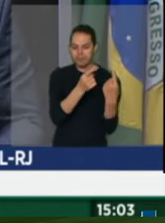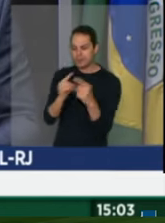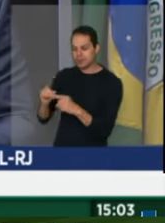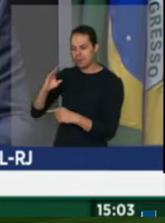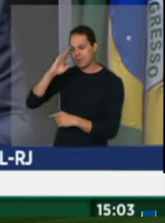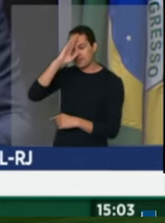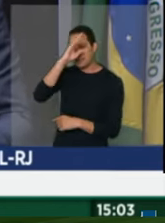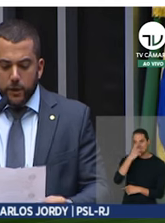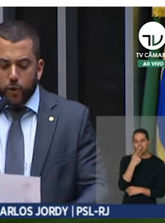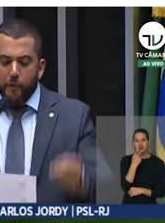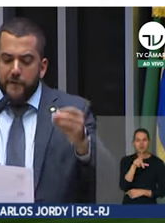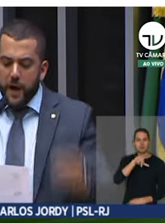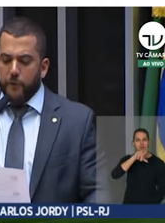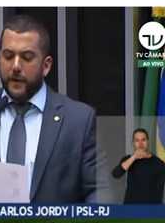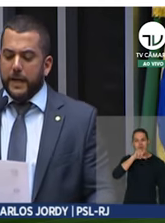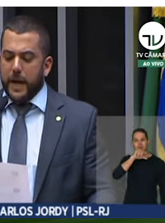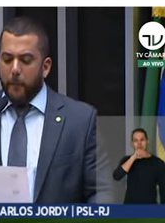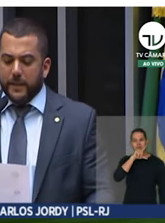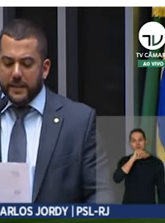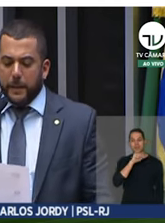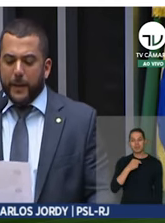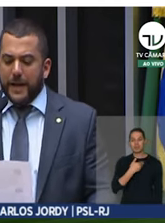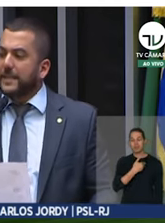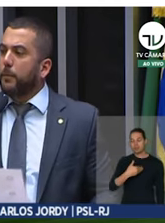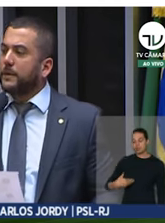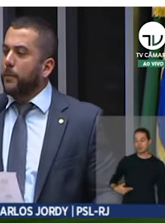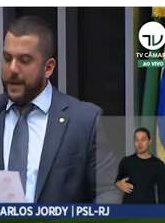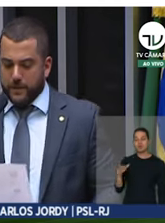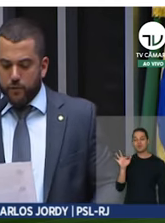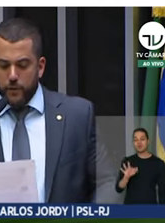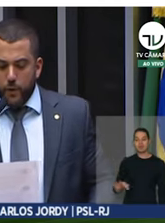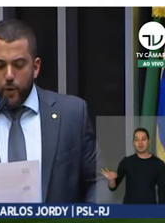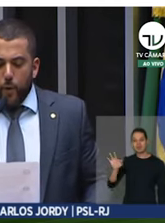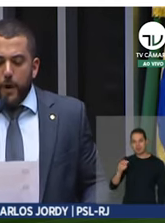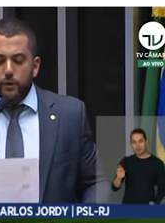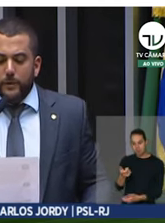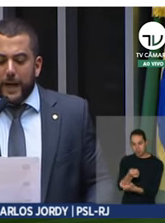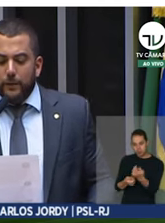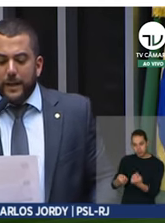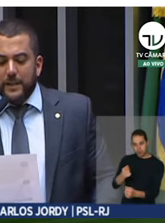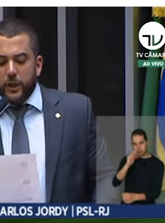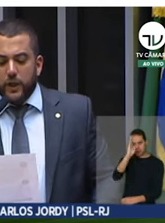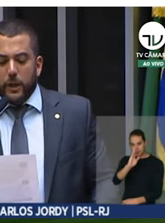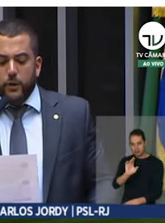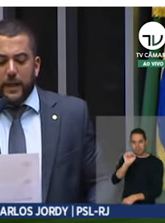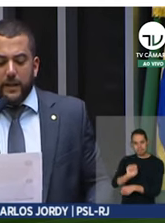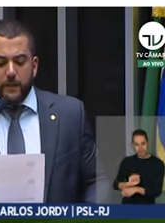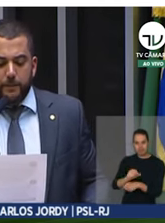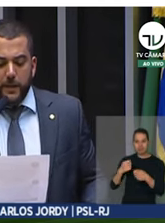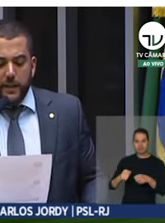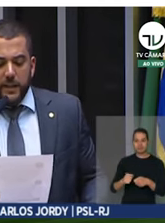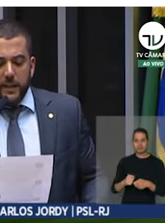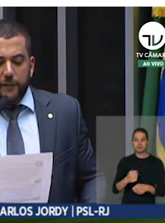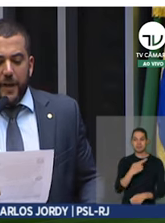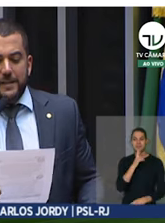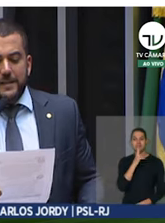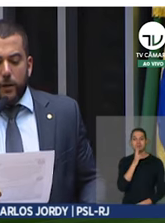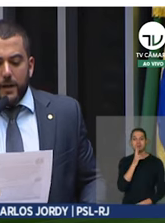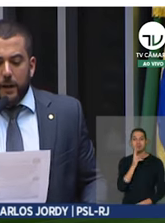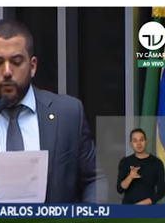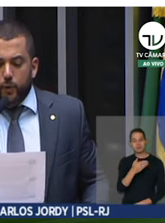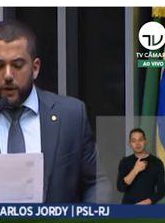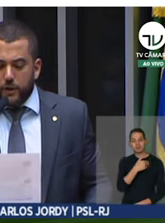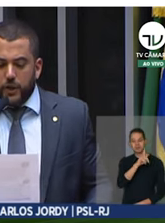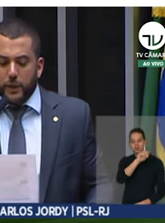através do seu Twitter que o governo federal precisa parar de sabotar o Brasil o resultado dessa gestão está aí